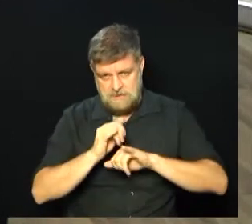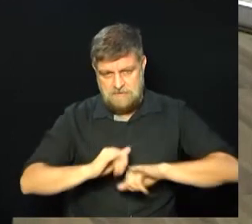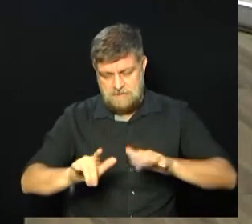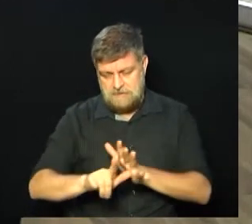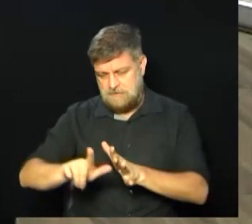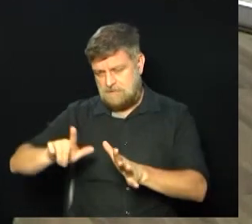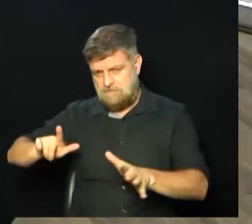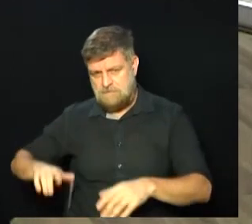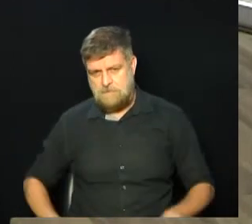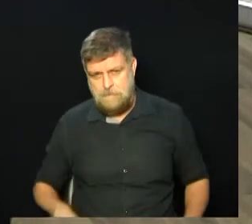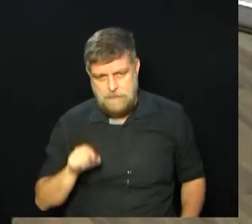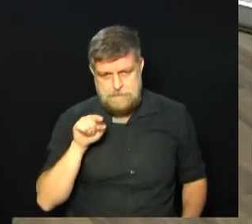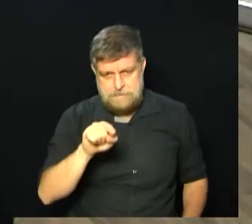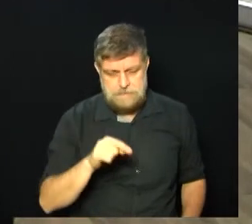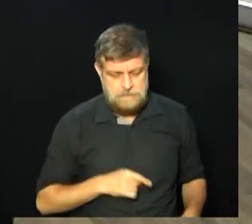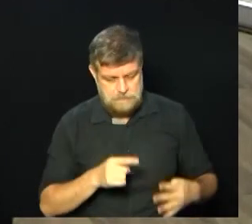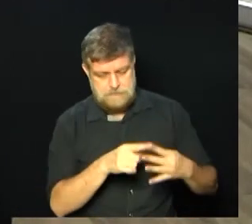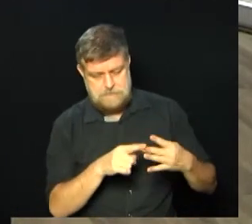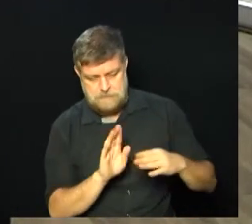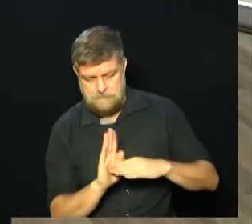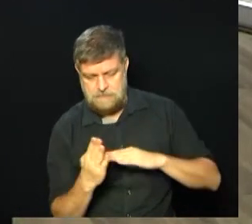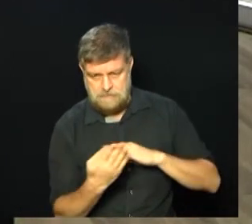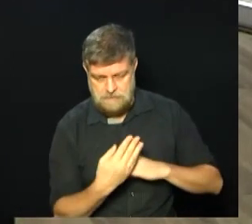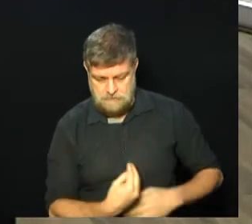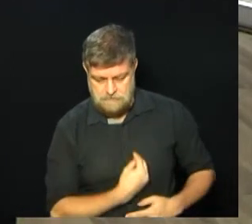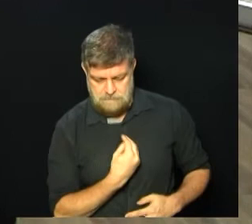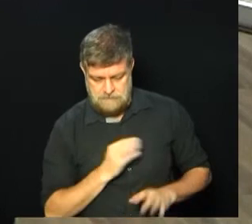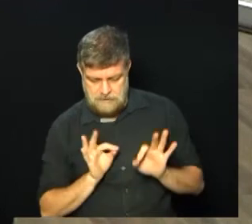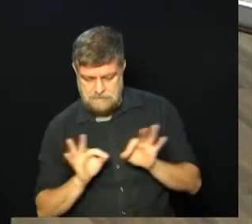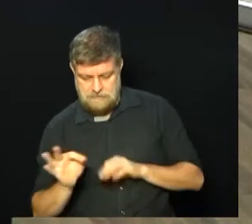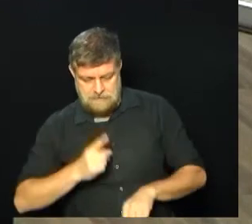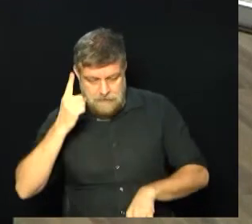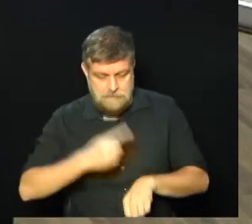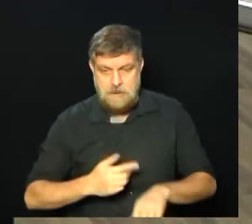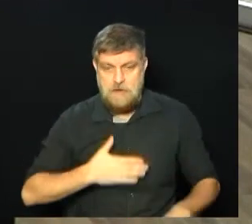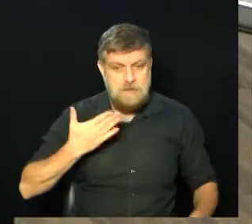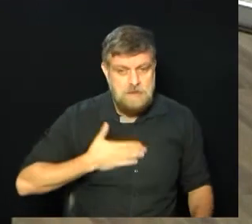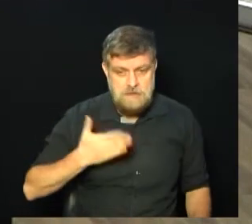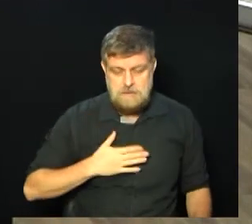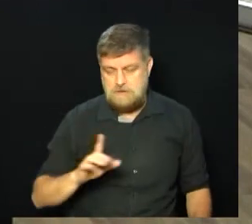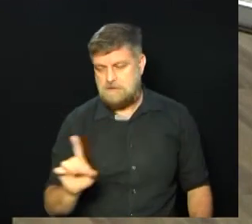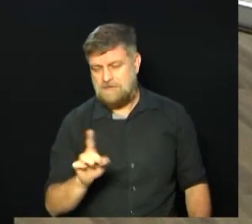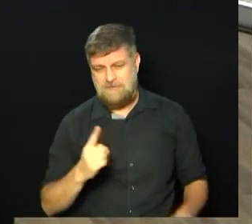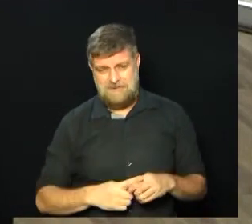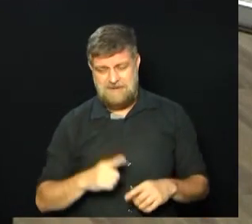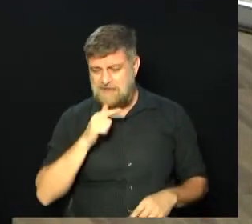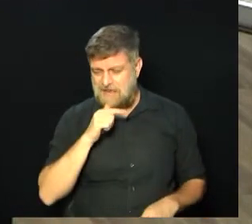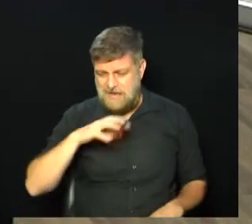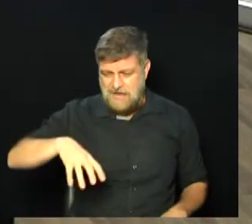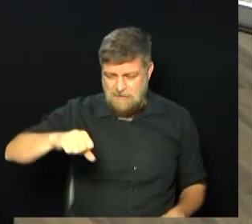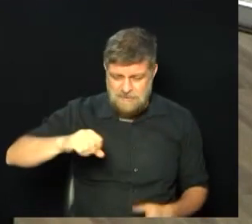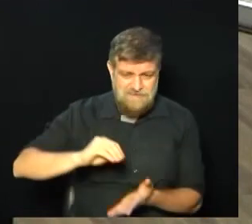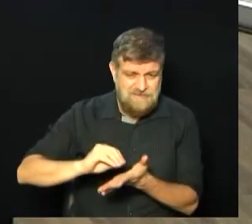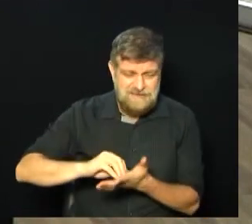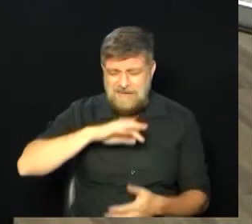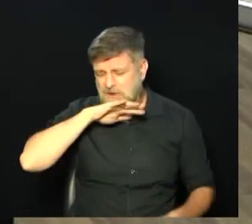antecedência então para você que mora nessa região se preparar não ser pego de surpresa né porque ficar sem água é muito ruim